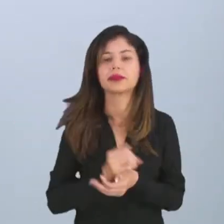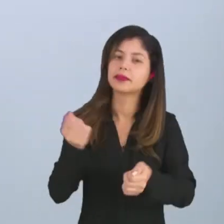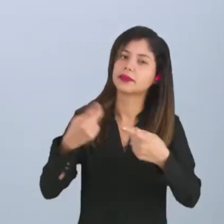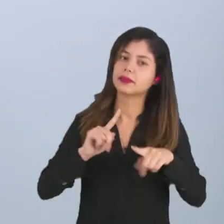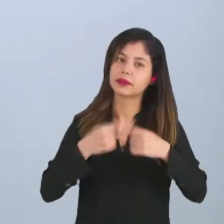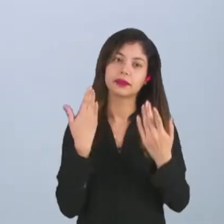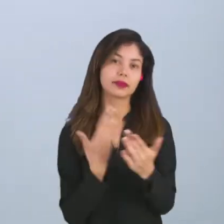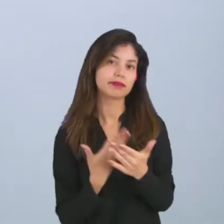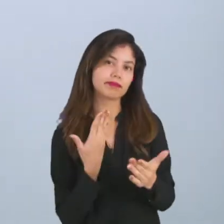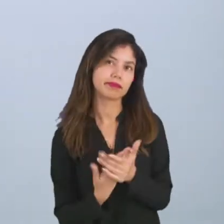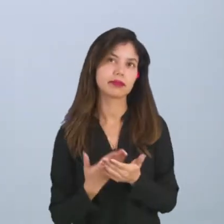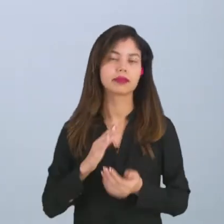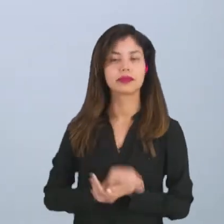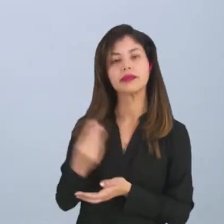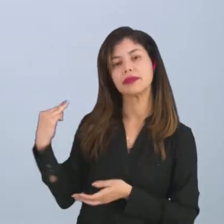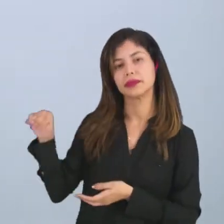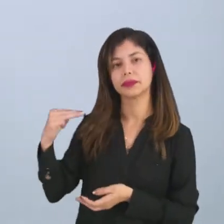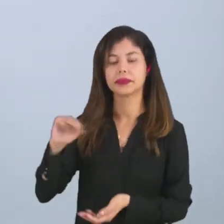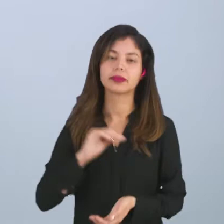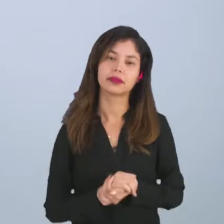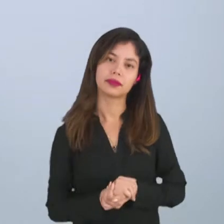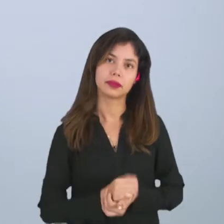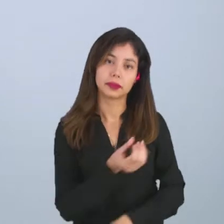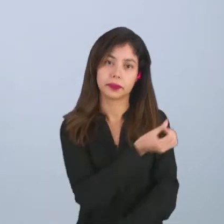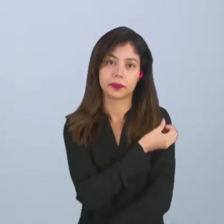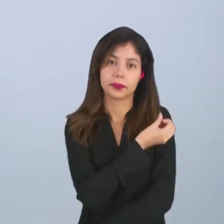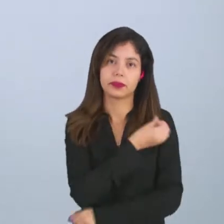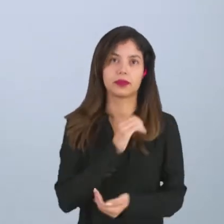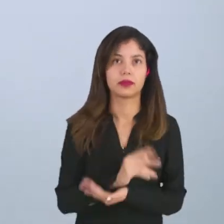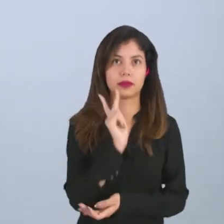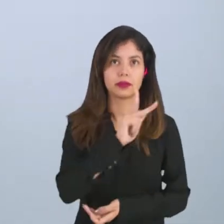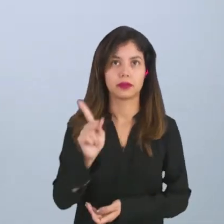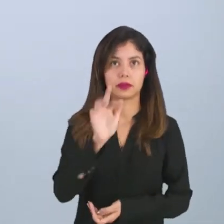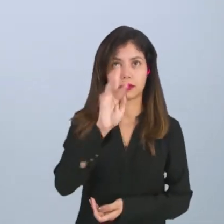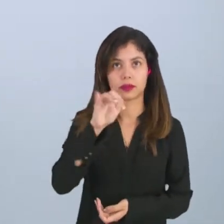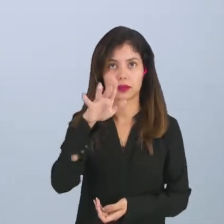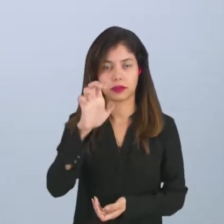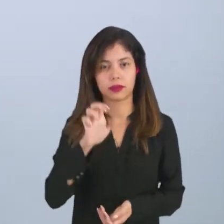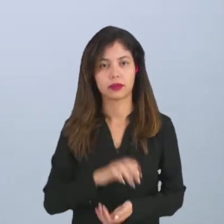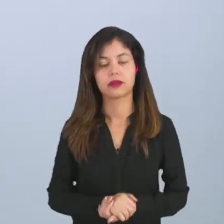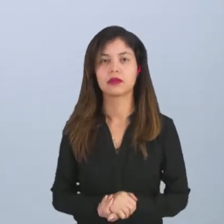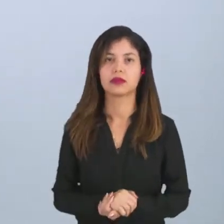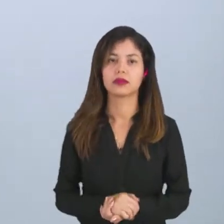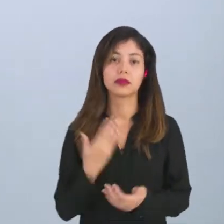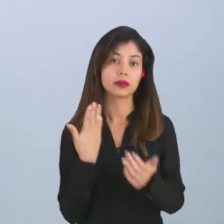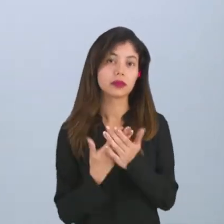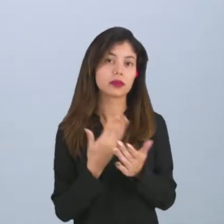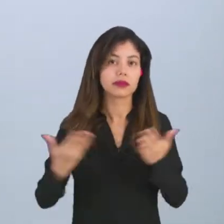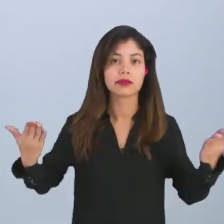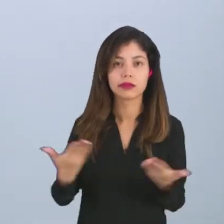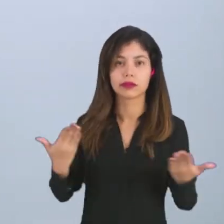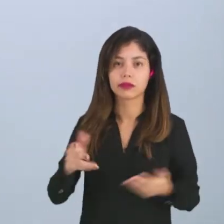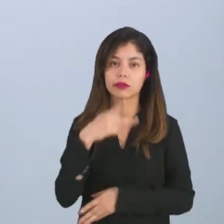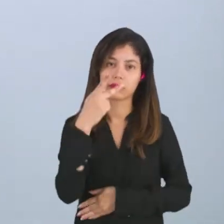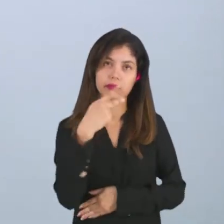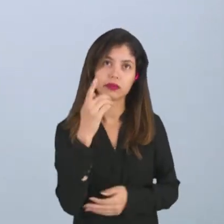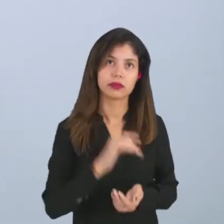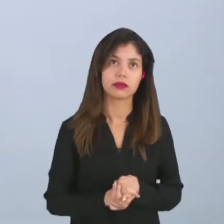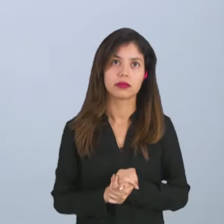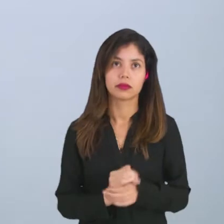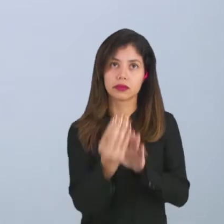Sejam bem-vindos a mais uma aula de matemática do sexto ano. Eu sou a professora Fabiane Farias e na nossa aula de hoje nós vamos falar